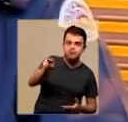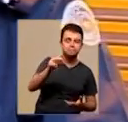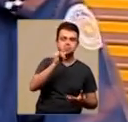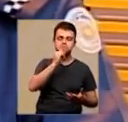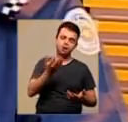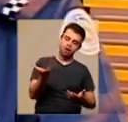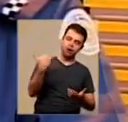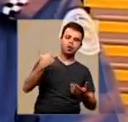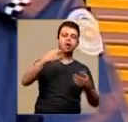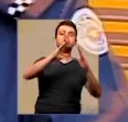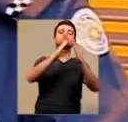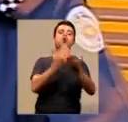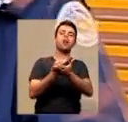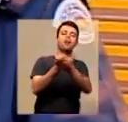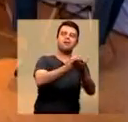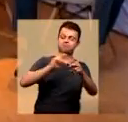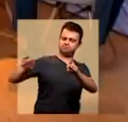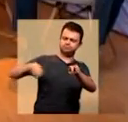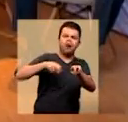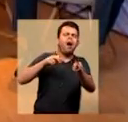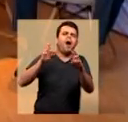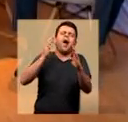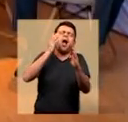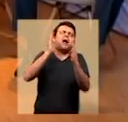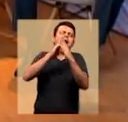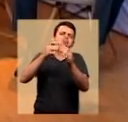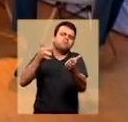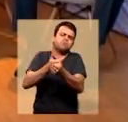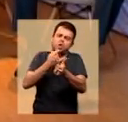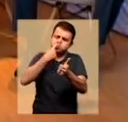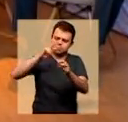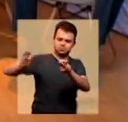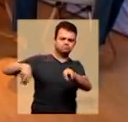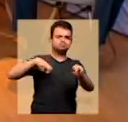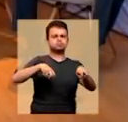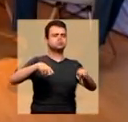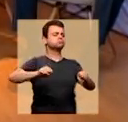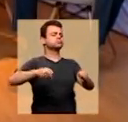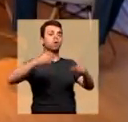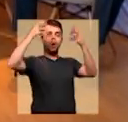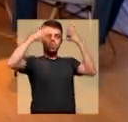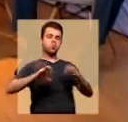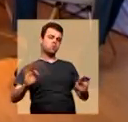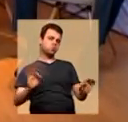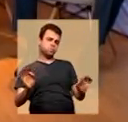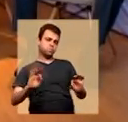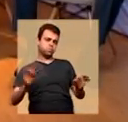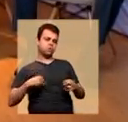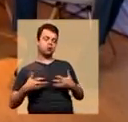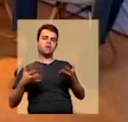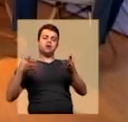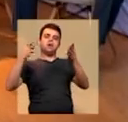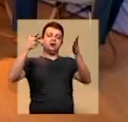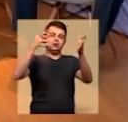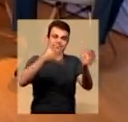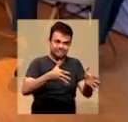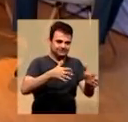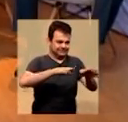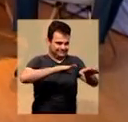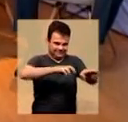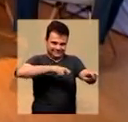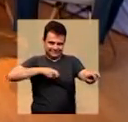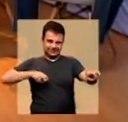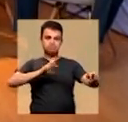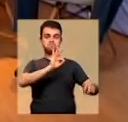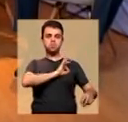vai levar o filho no colégio, não, mas é só 2 quarteirões, aí o filho vai aqui na garupa sem o capacete. Aí chega lá e para na fila dupla.